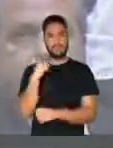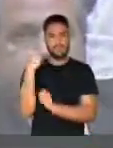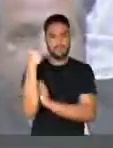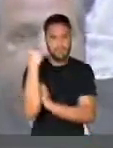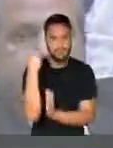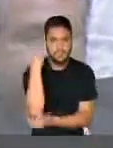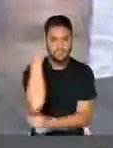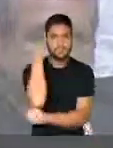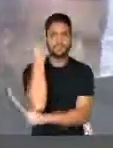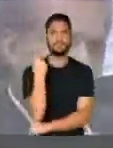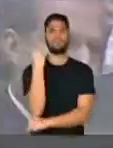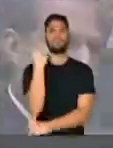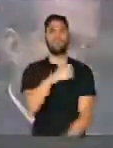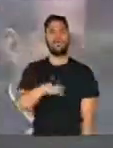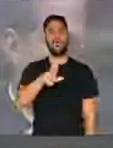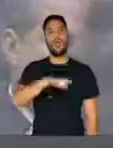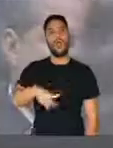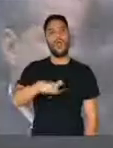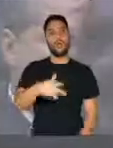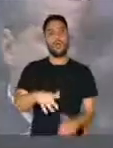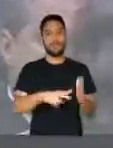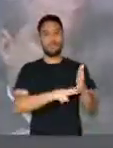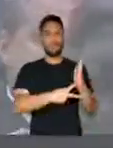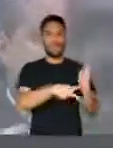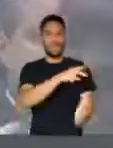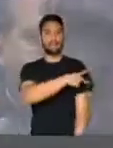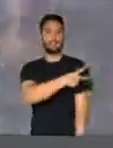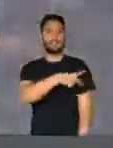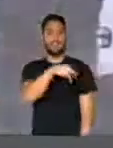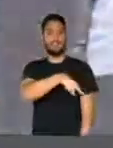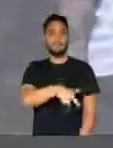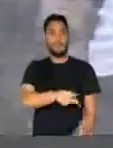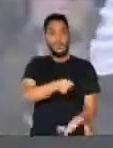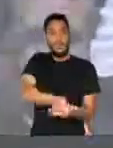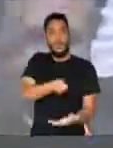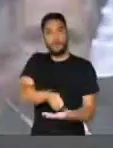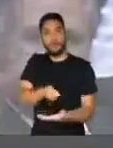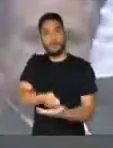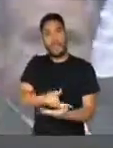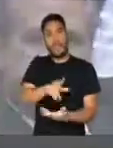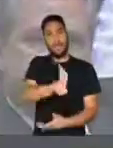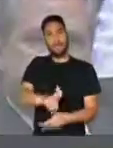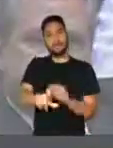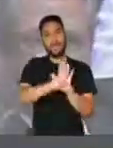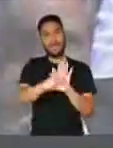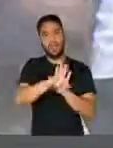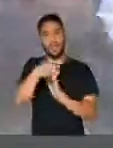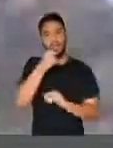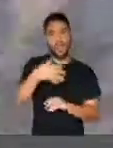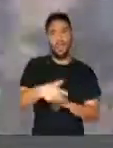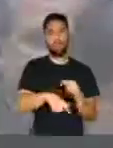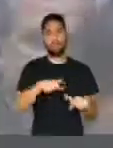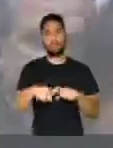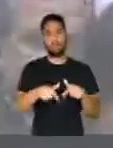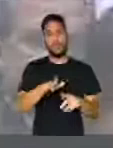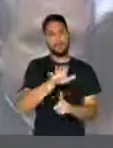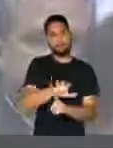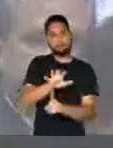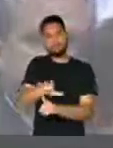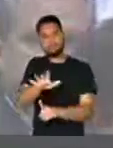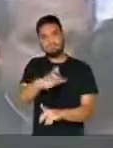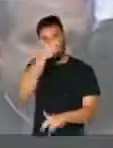investida do setor patronal que deseja adotar na integralidade essa deforma trabalhista para a vida dos